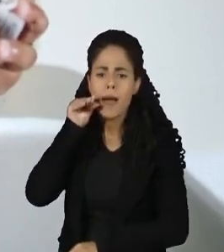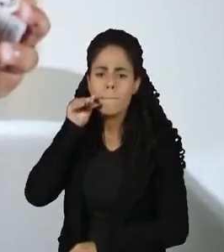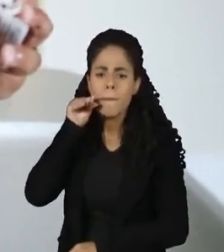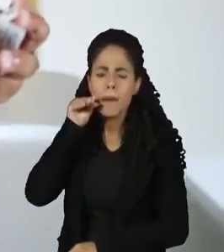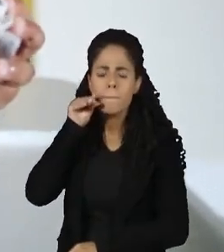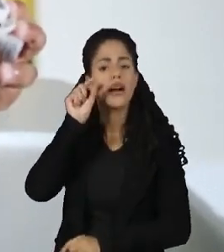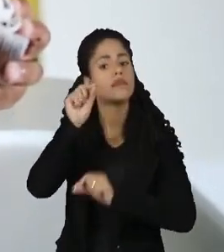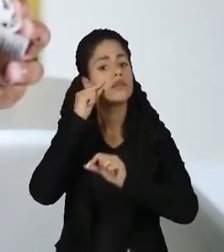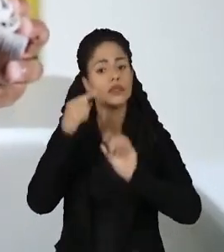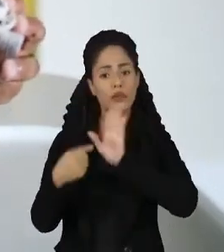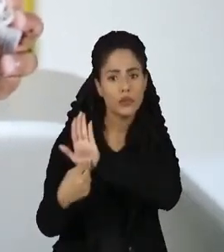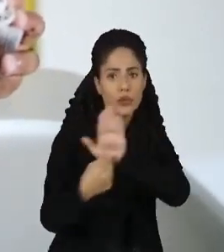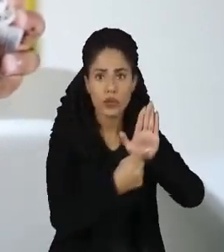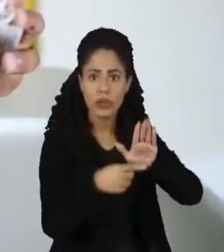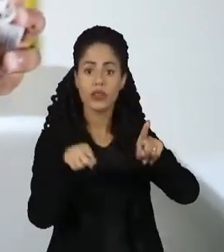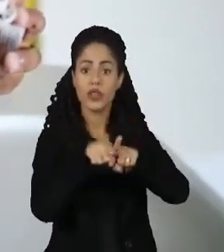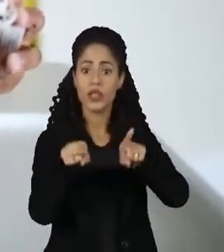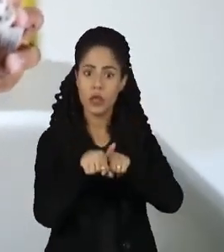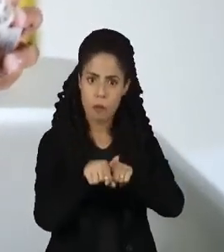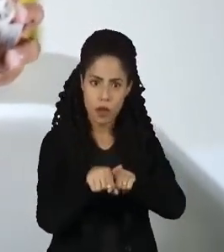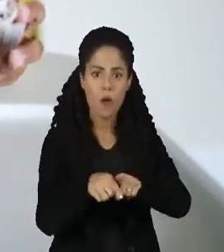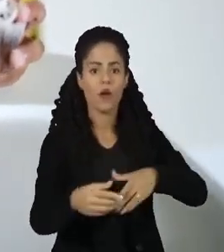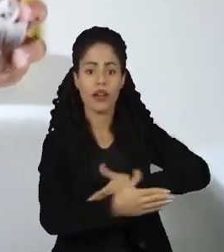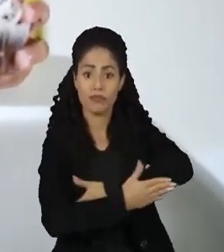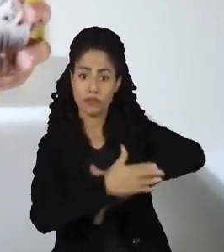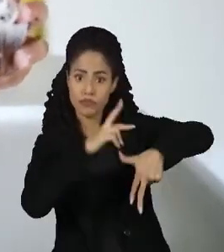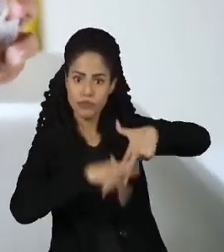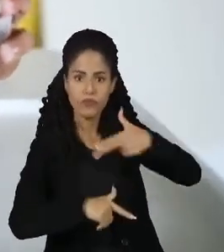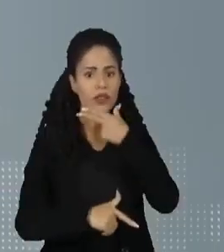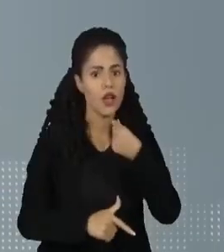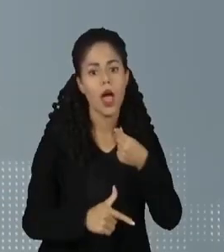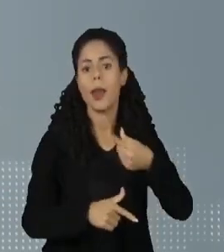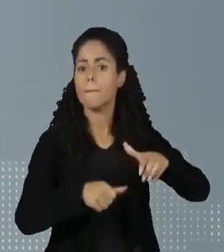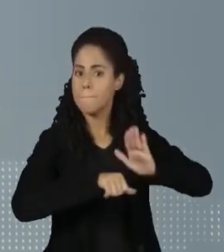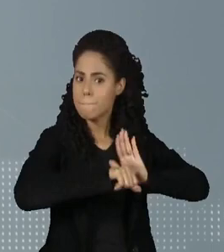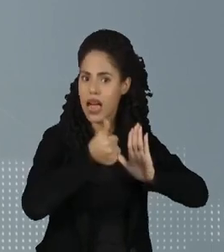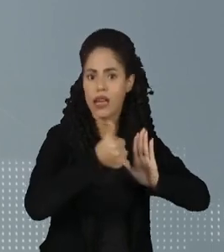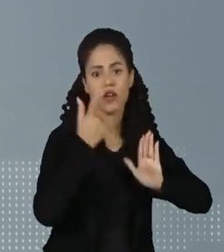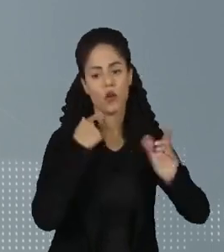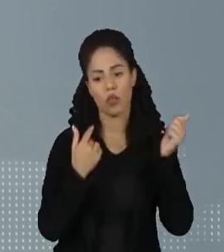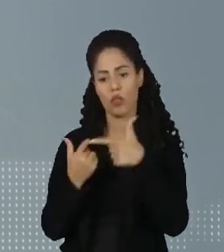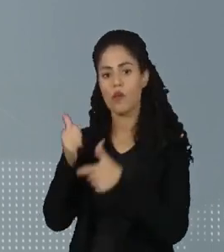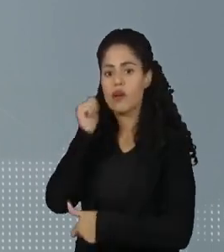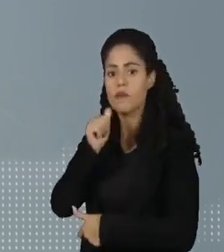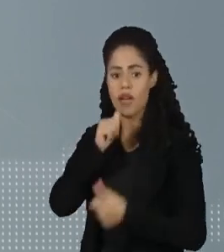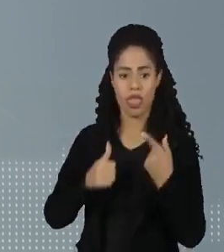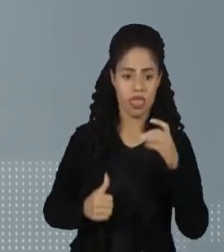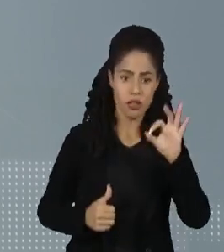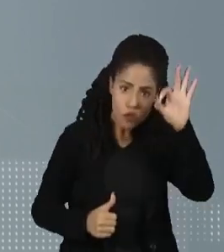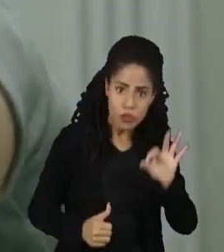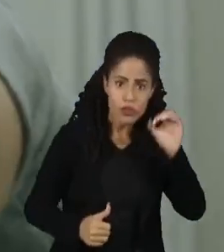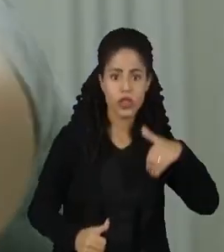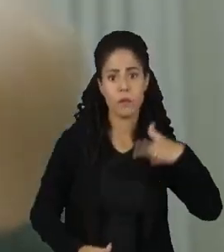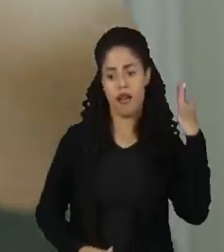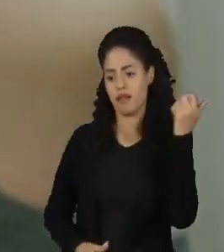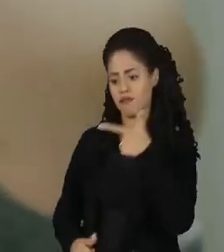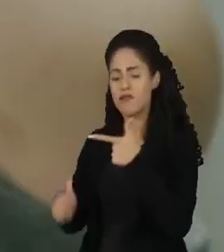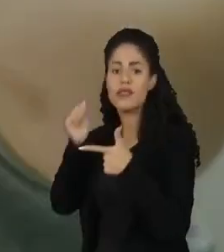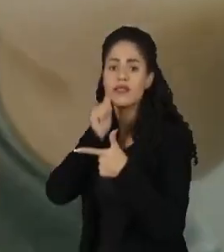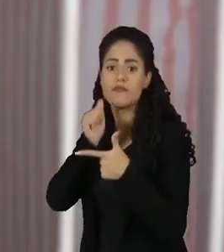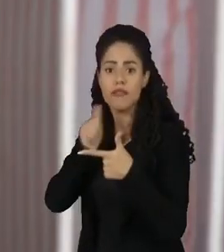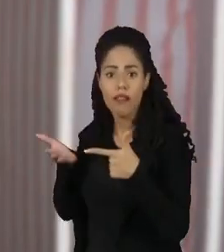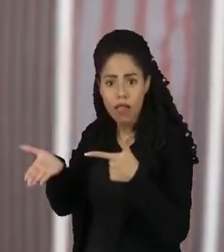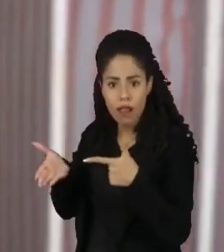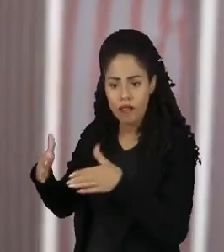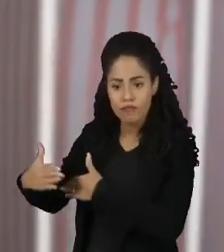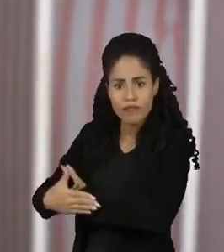resultados mostraram que os bebês do sexo masculino no primeiro ano de vida emitiam 10% a mais desses sons do que as